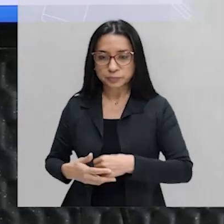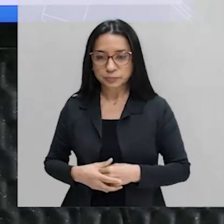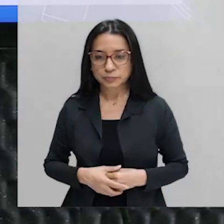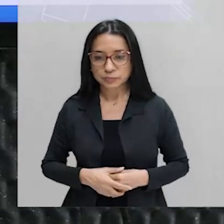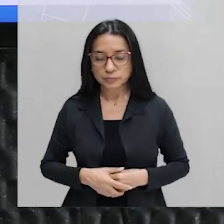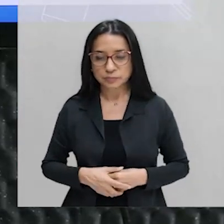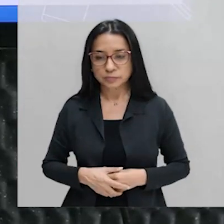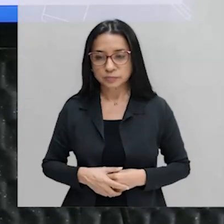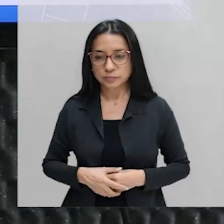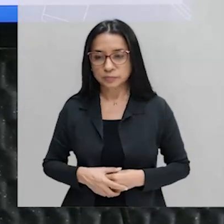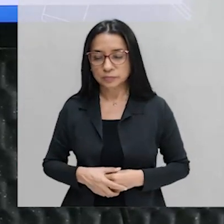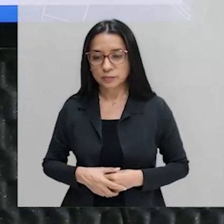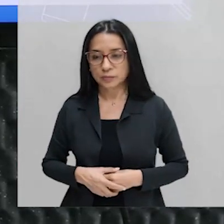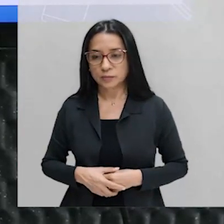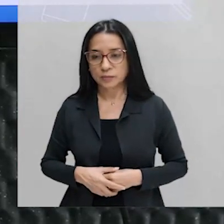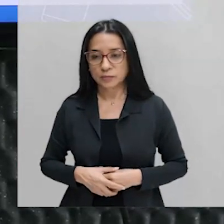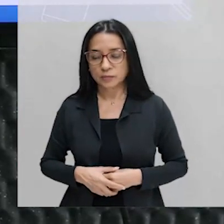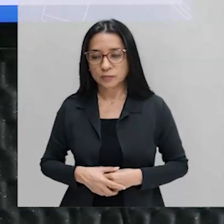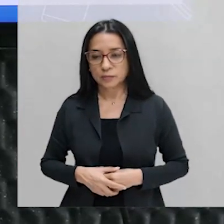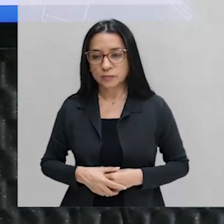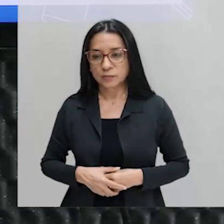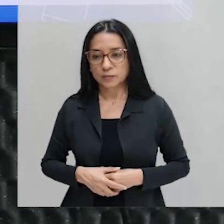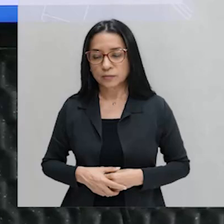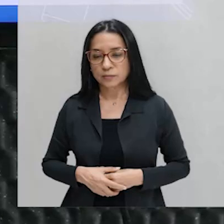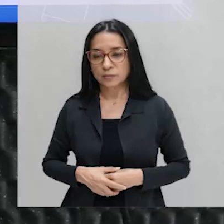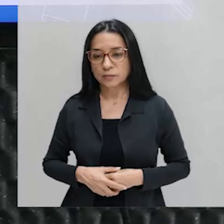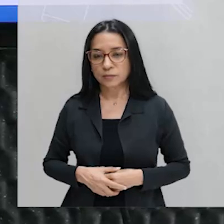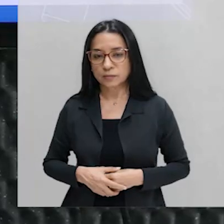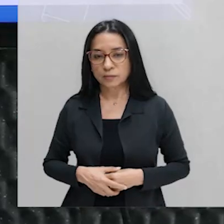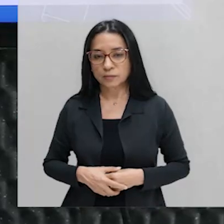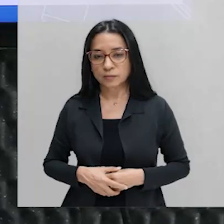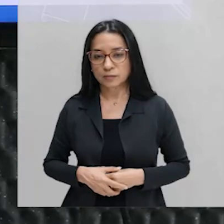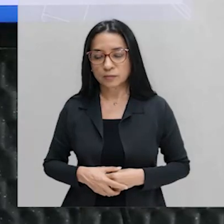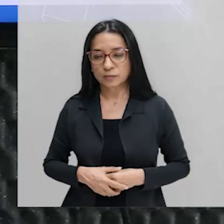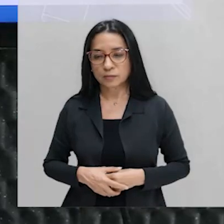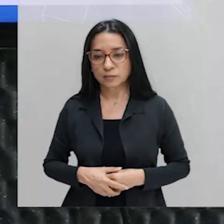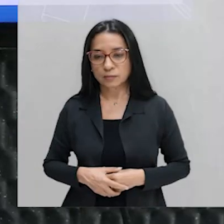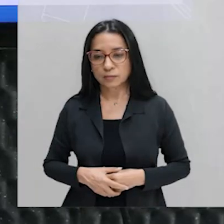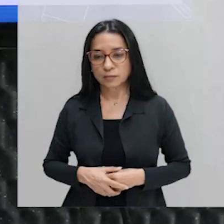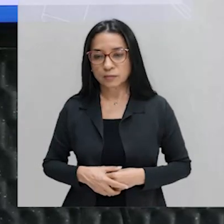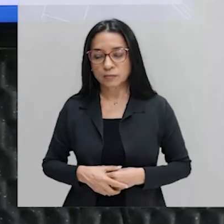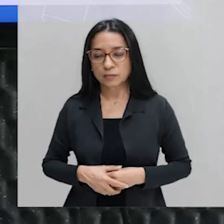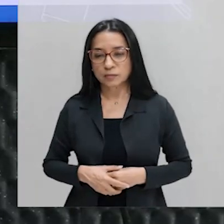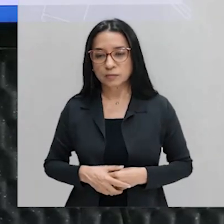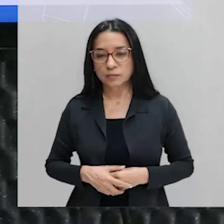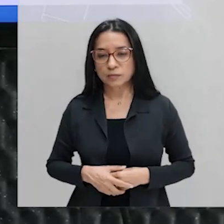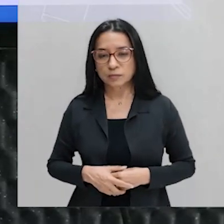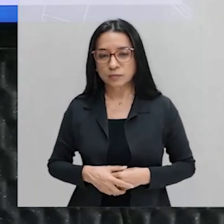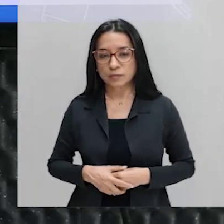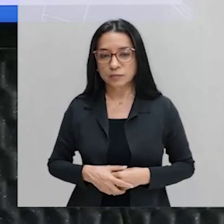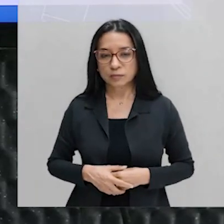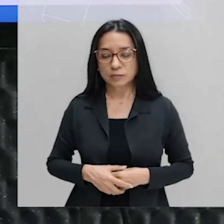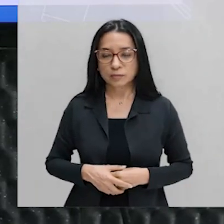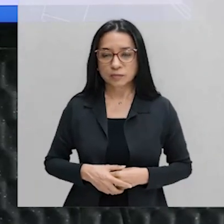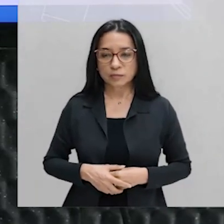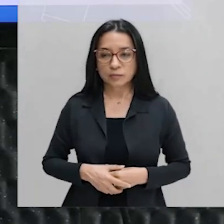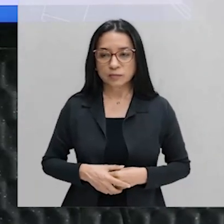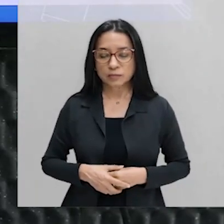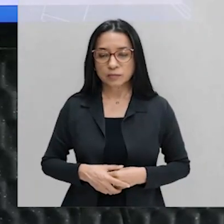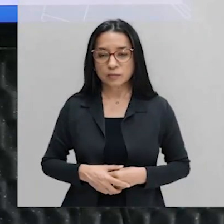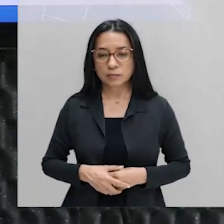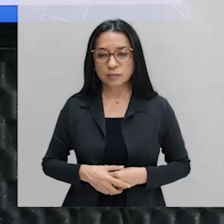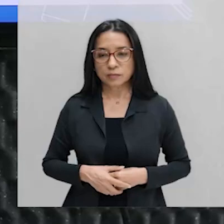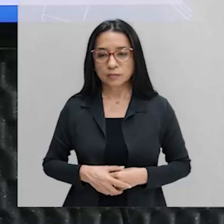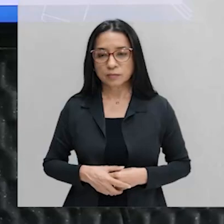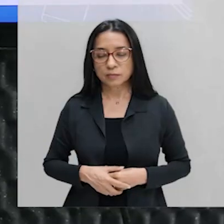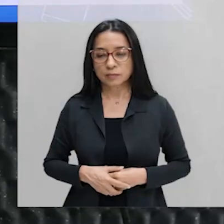progride por ocasião da postura, que é quando a galinha põe os ovos. Cerca de 24 horas após a ovulação, o